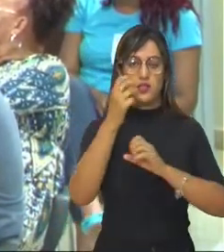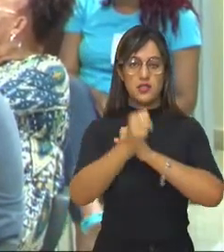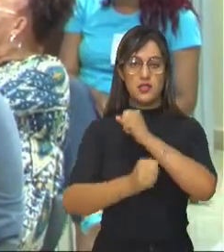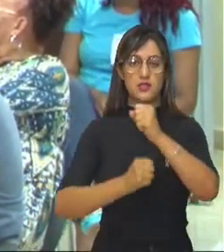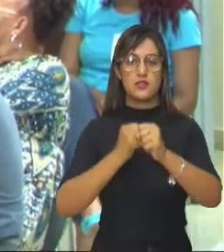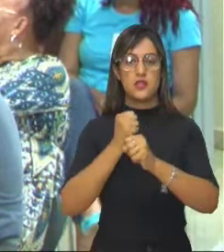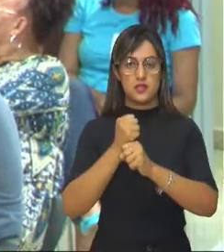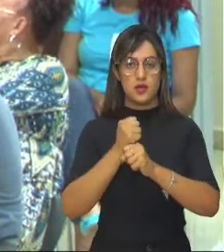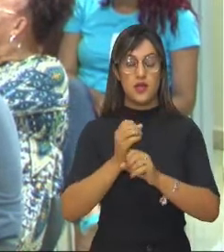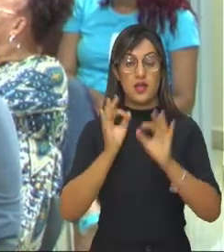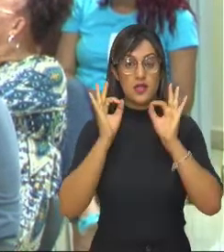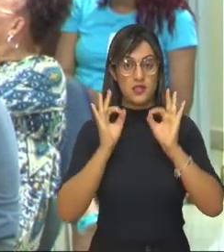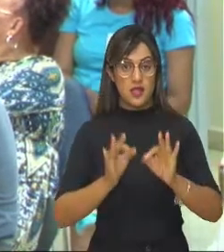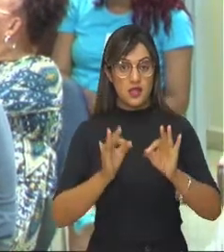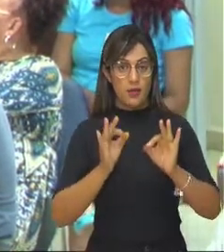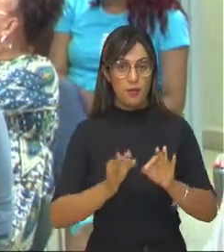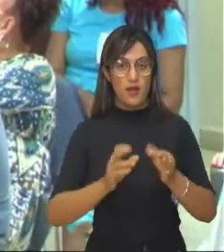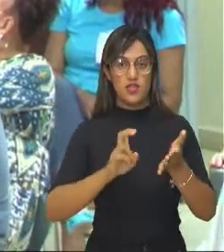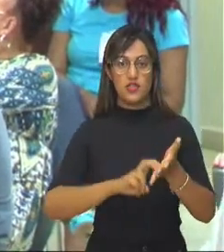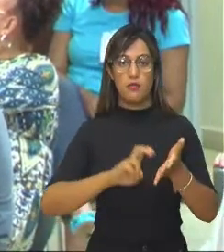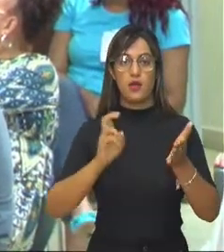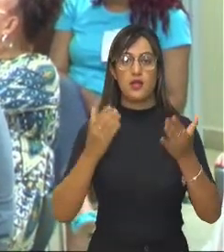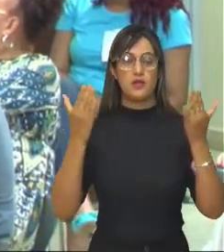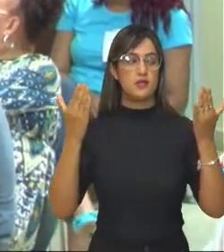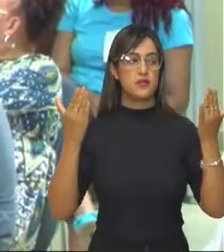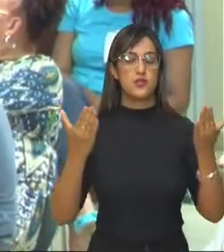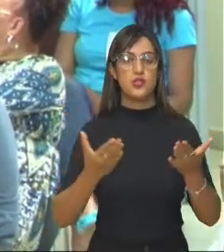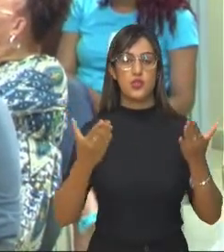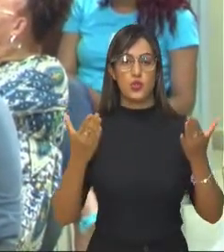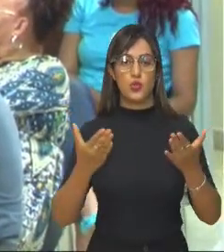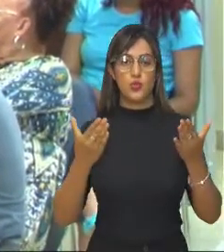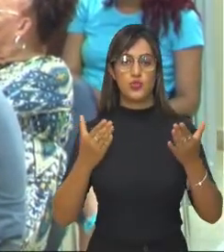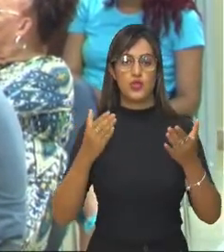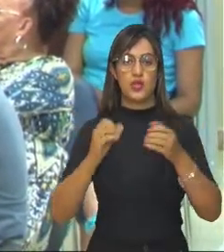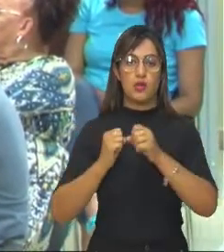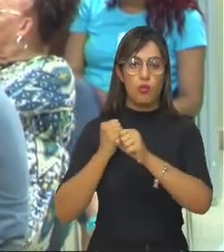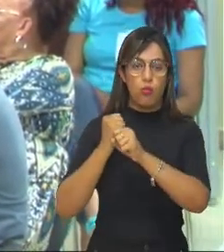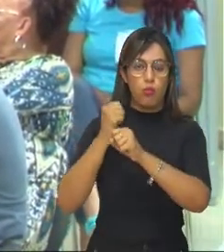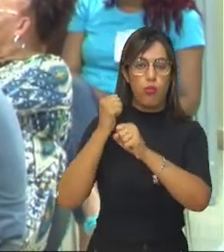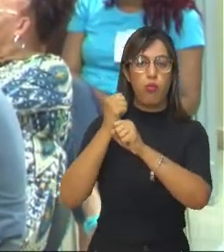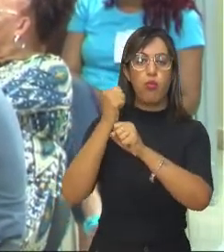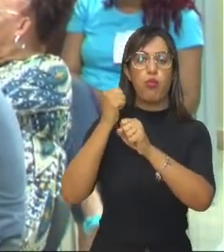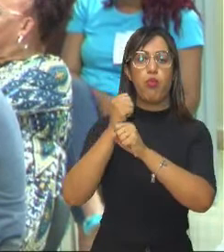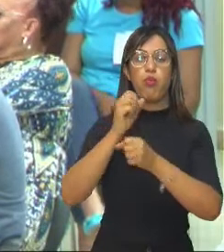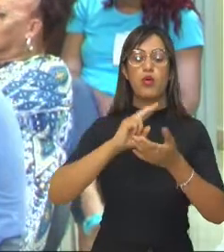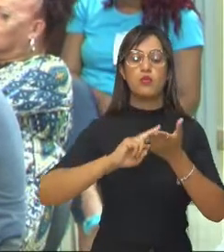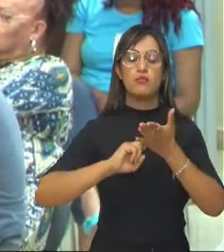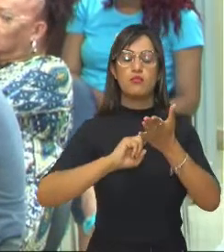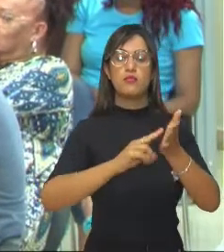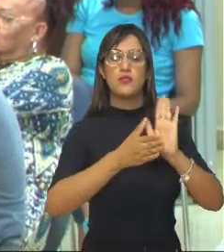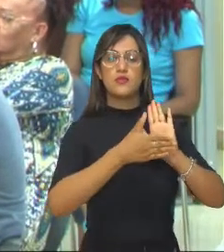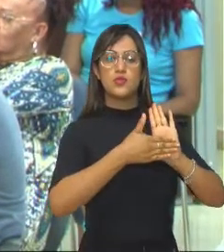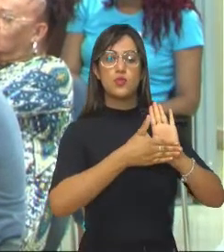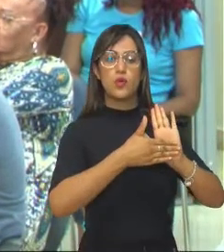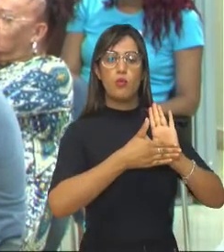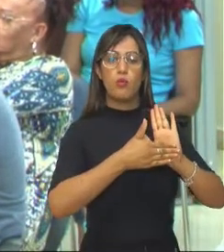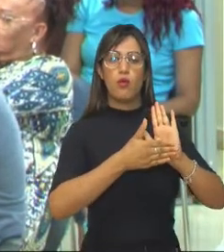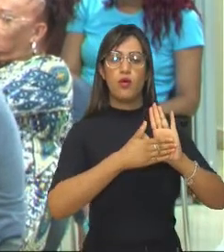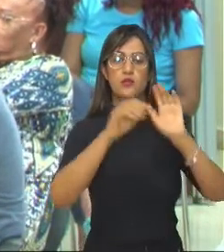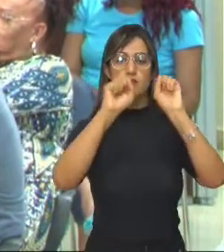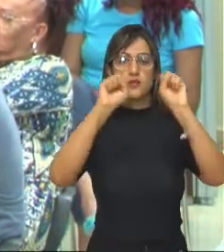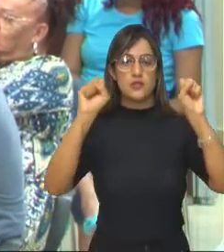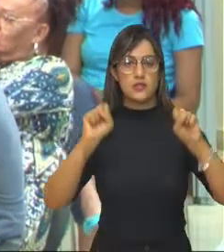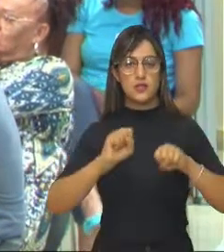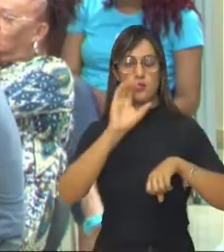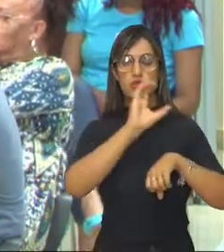foi exatamente na manhã de hoje que foi construída uma carta de propostas ao Sistema Conselheiro de